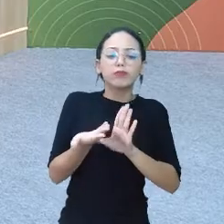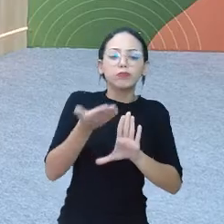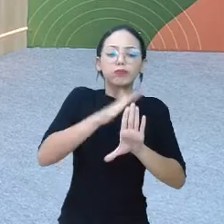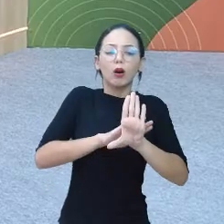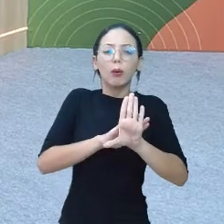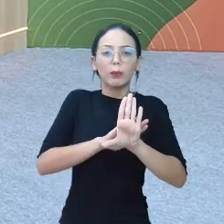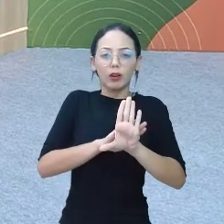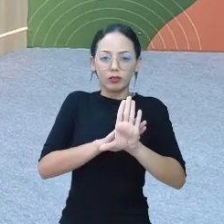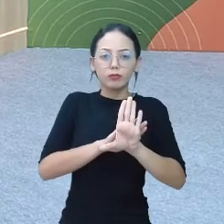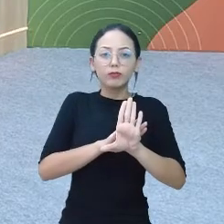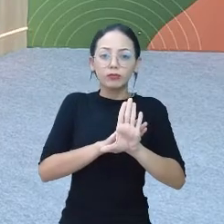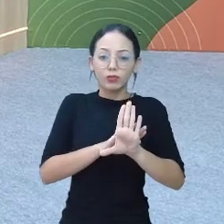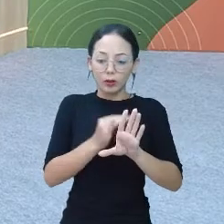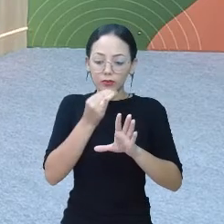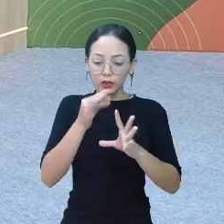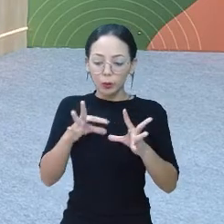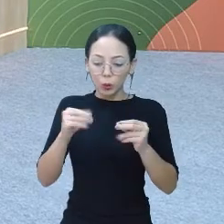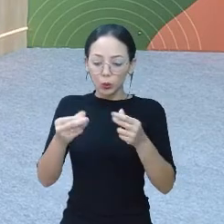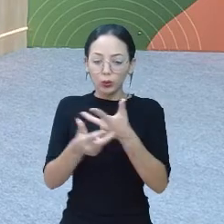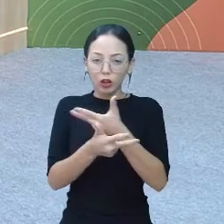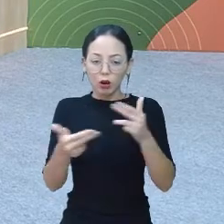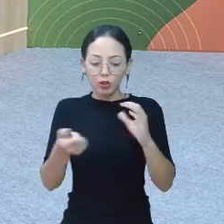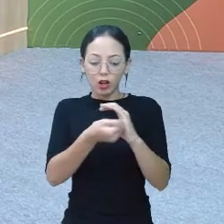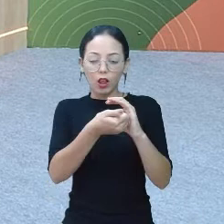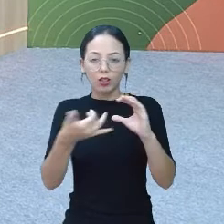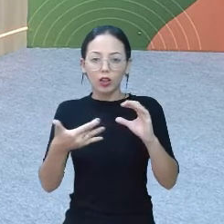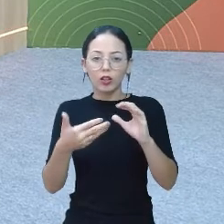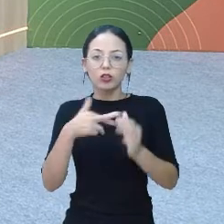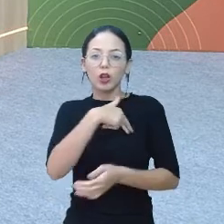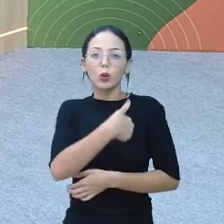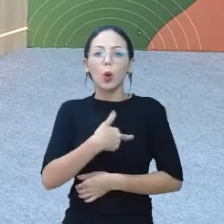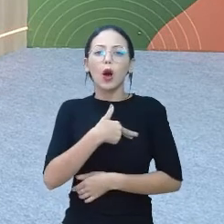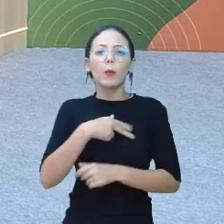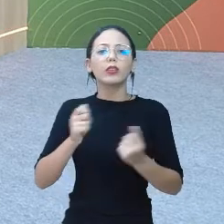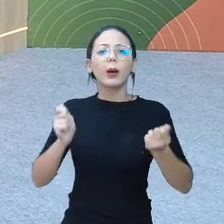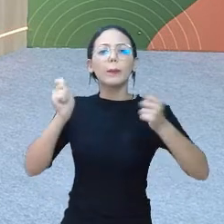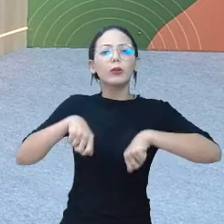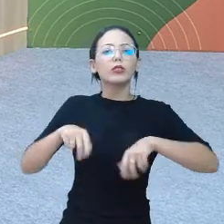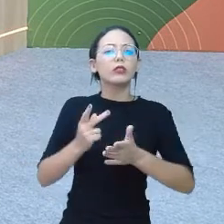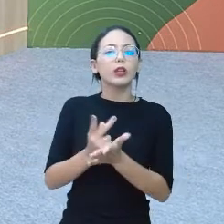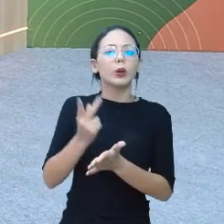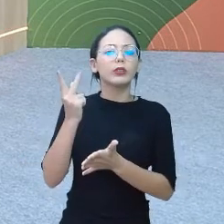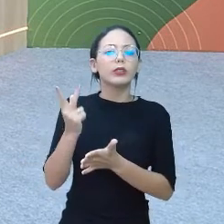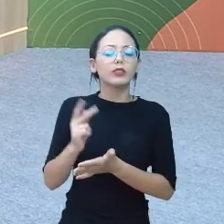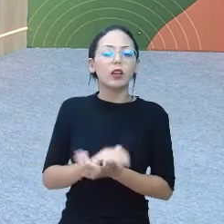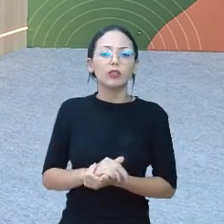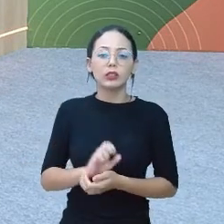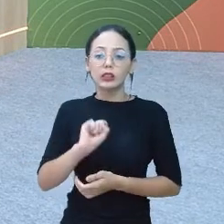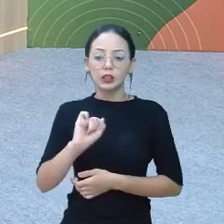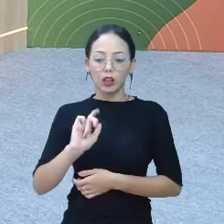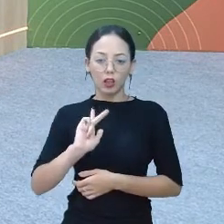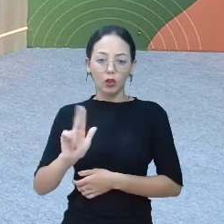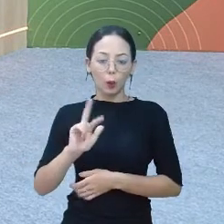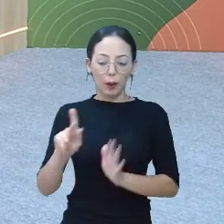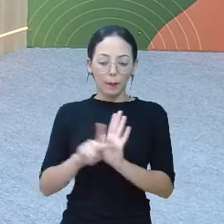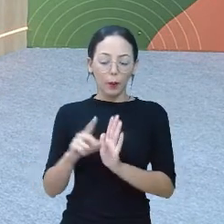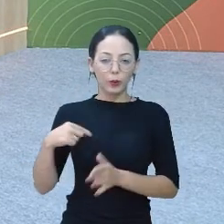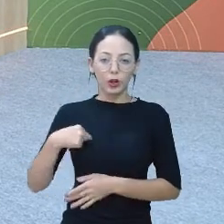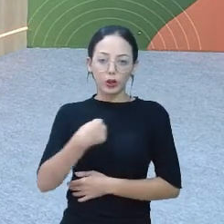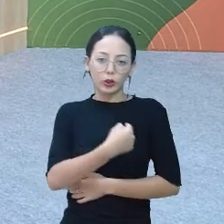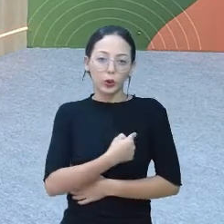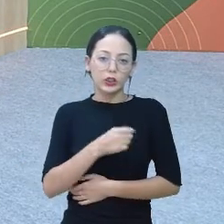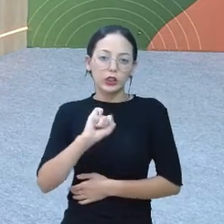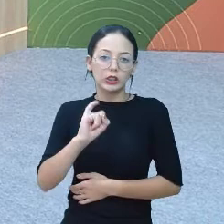realidade em que todas as características do romance sejam possíveis de acontecer. Se não é a nossa, por exemplo, se